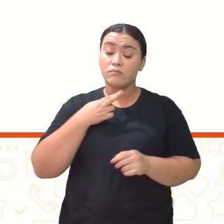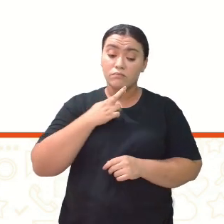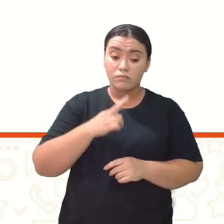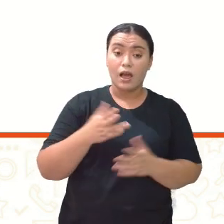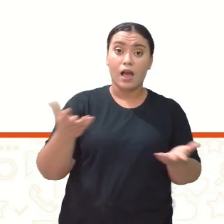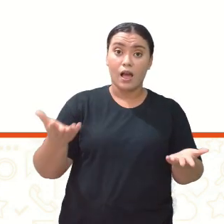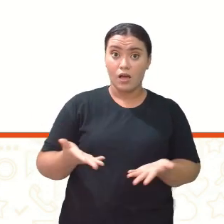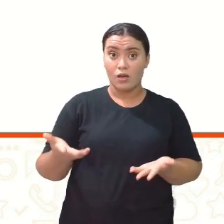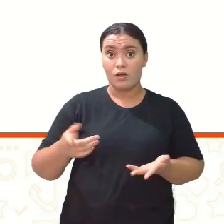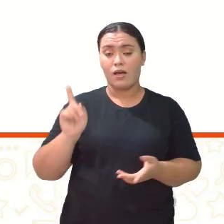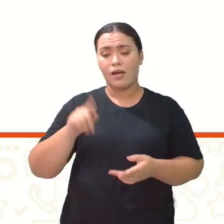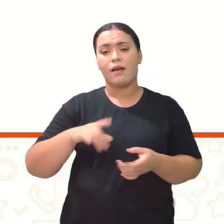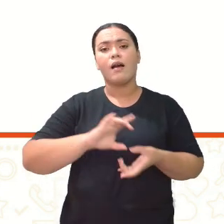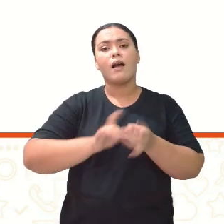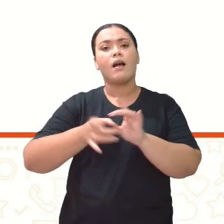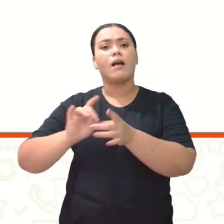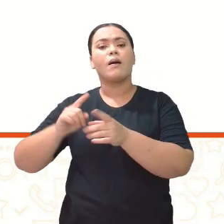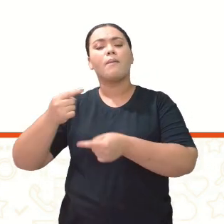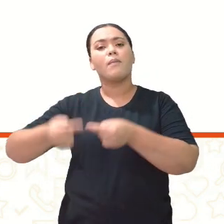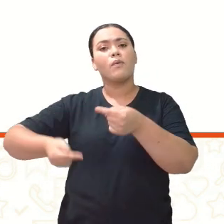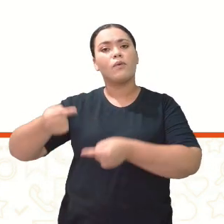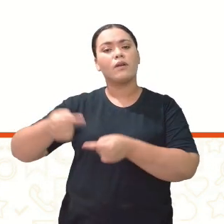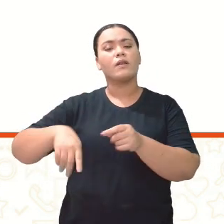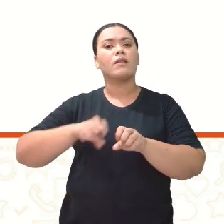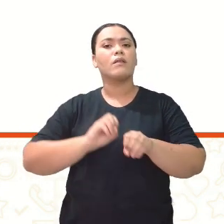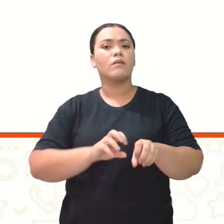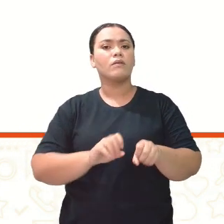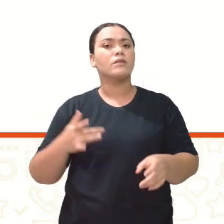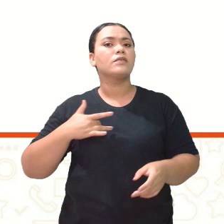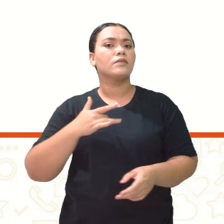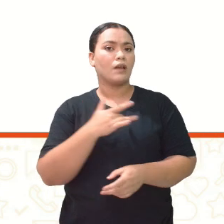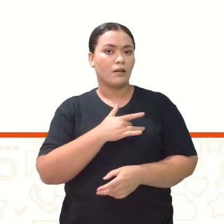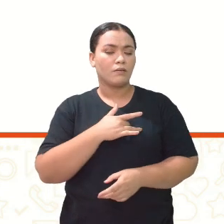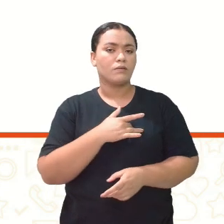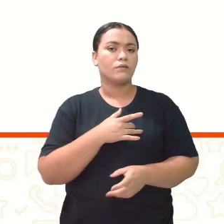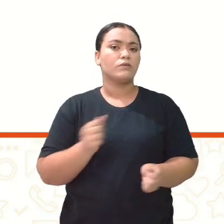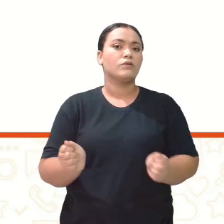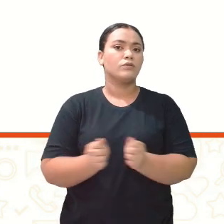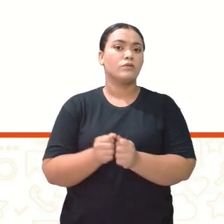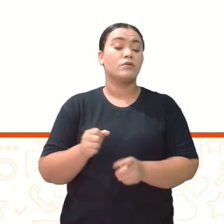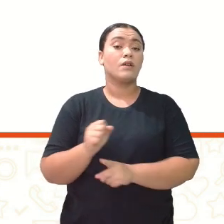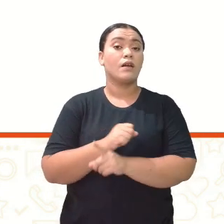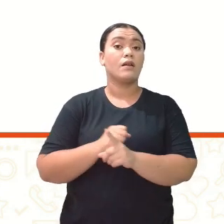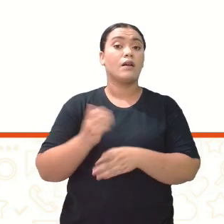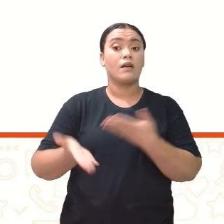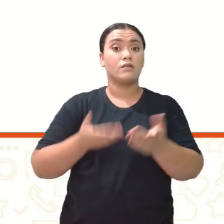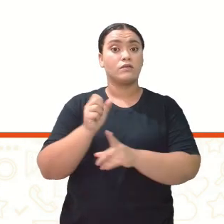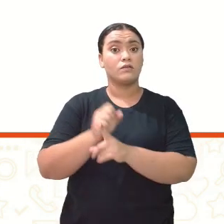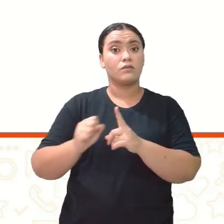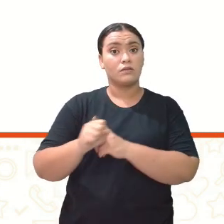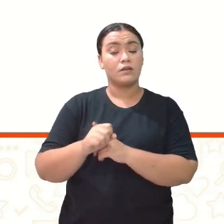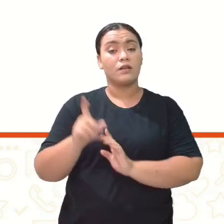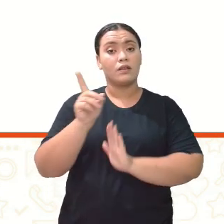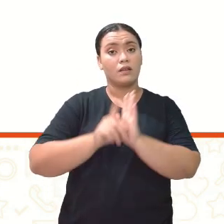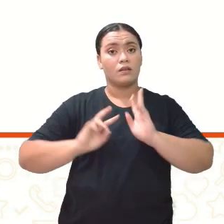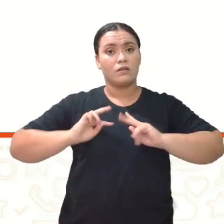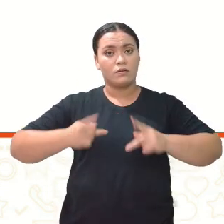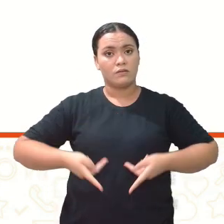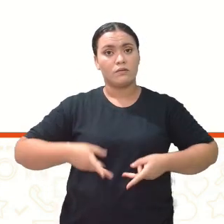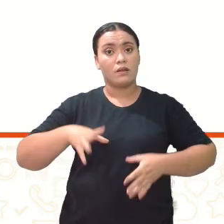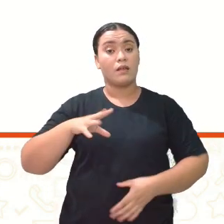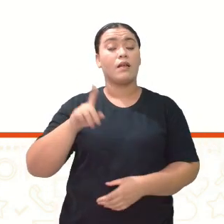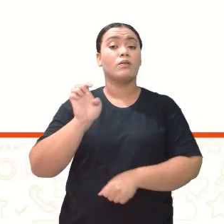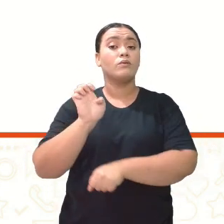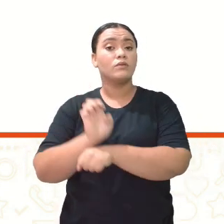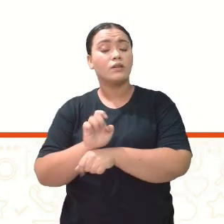meio da articulação das políticas de educação, saúde, assistência social e direitos humanos dos